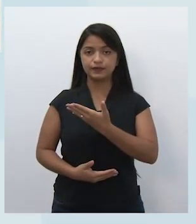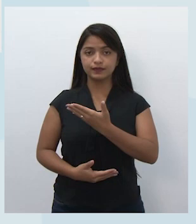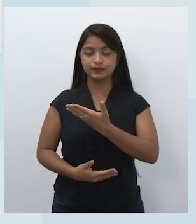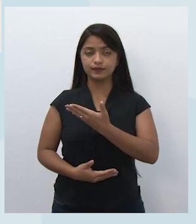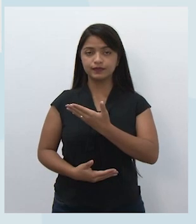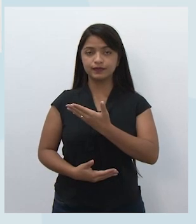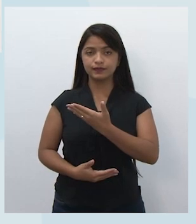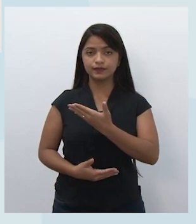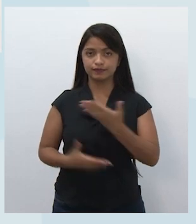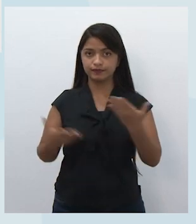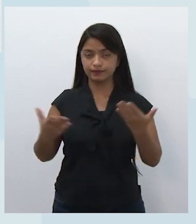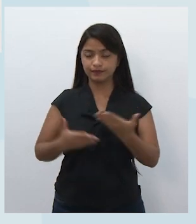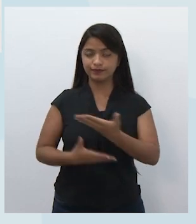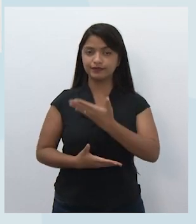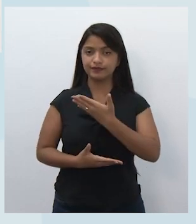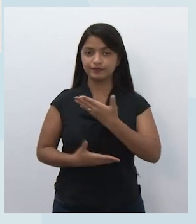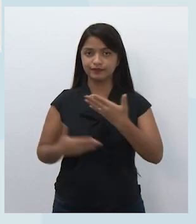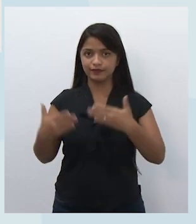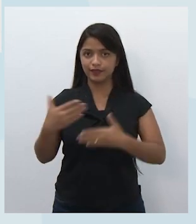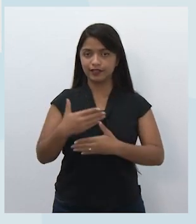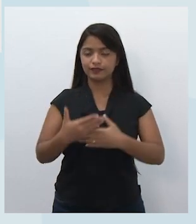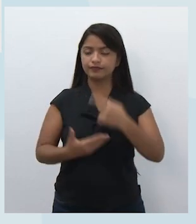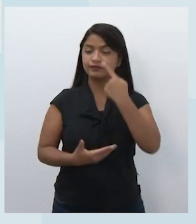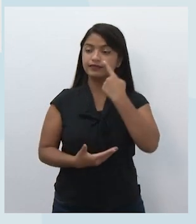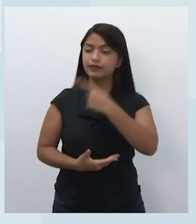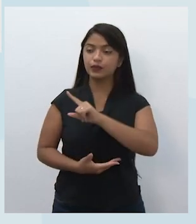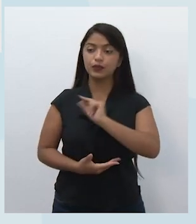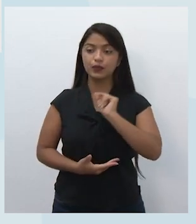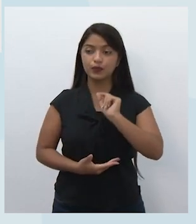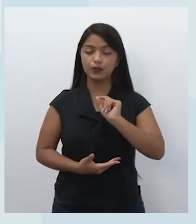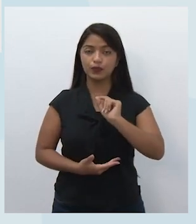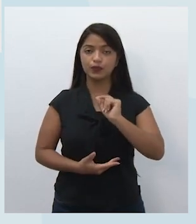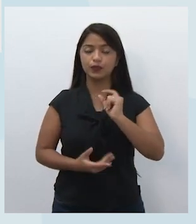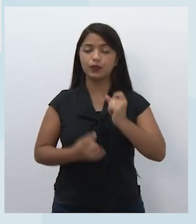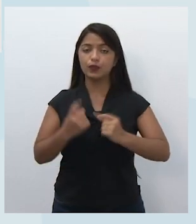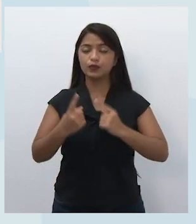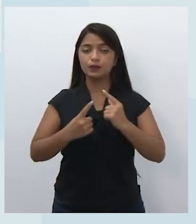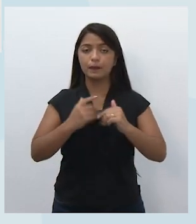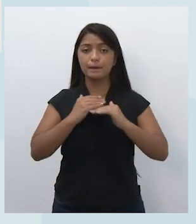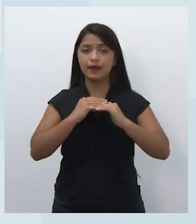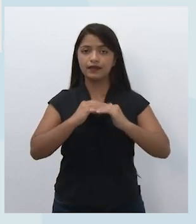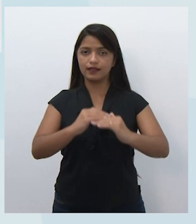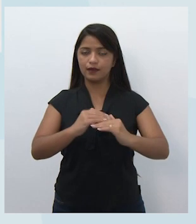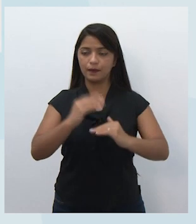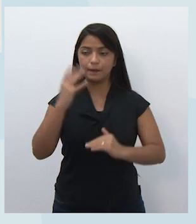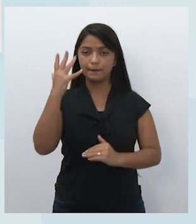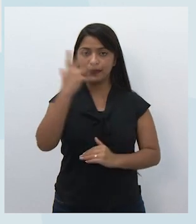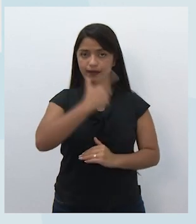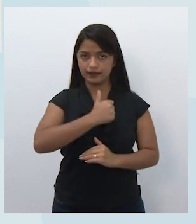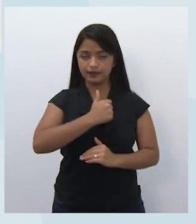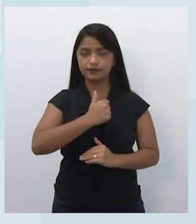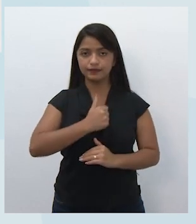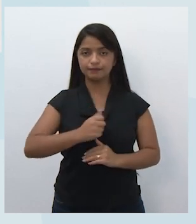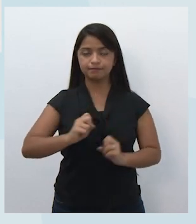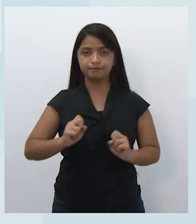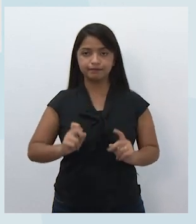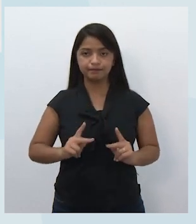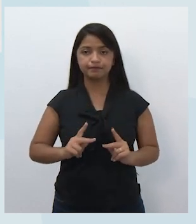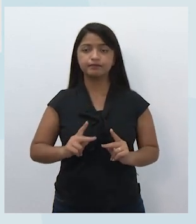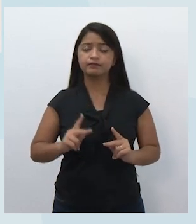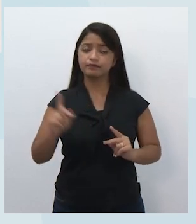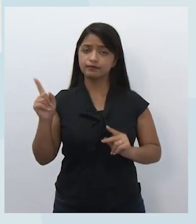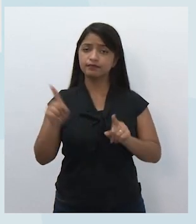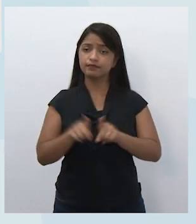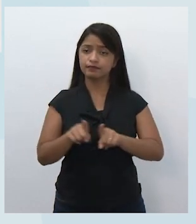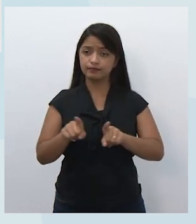ano que foi passado agora, isso. Então você veja, aqui são alguns padrões de beleza, a língua inglesa discute isso também, né, e dialoga também